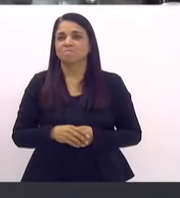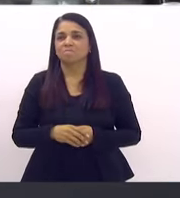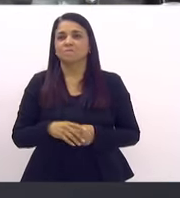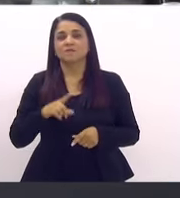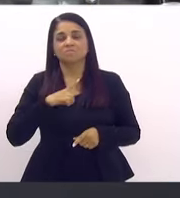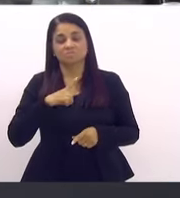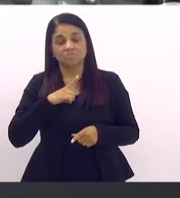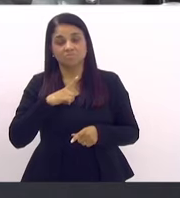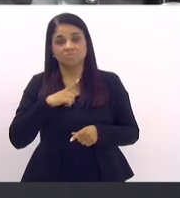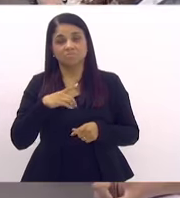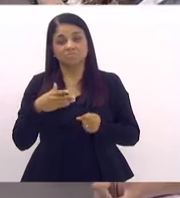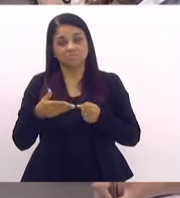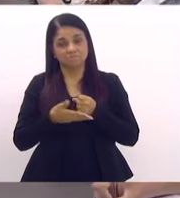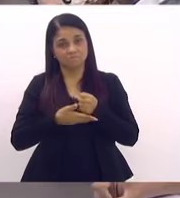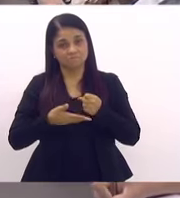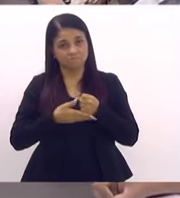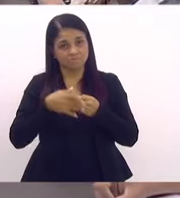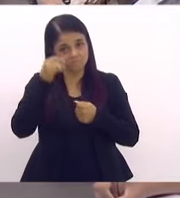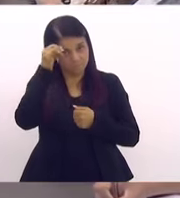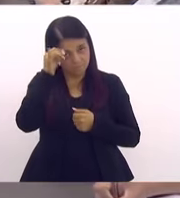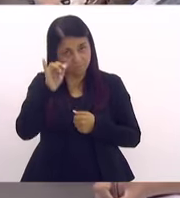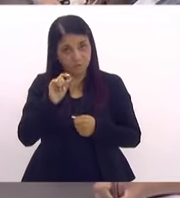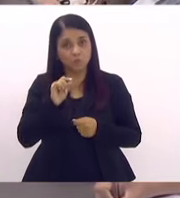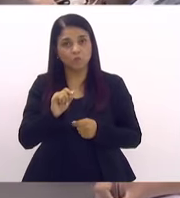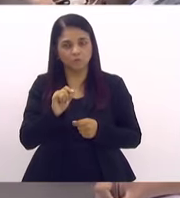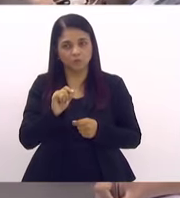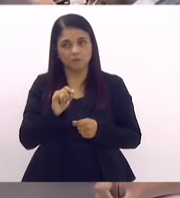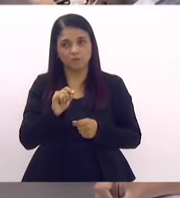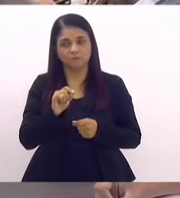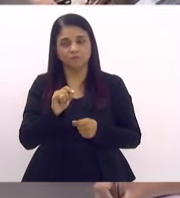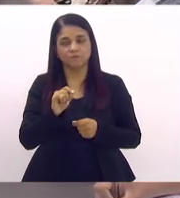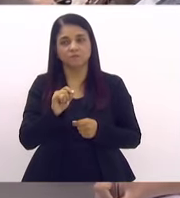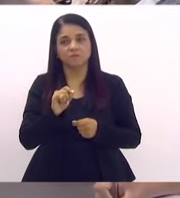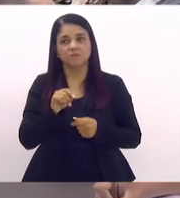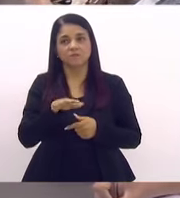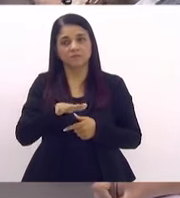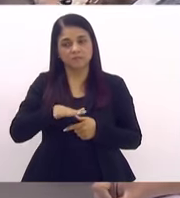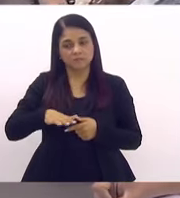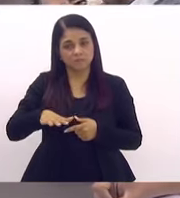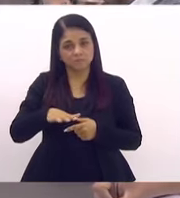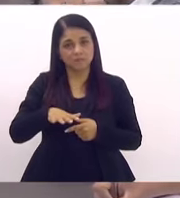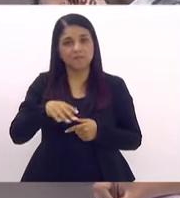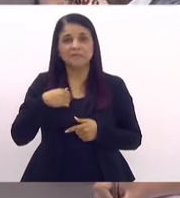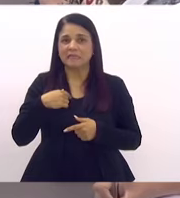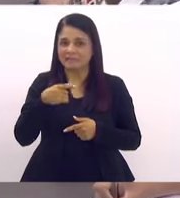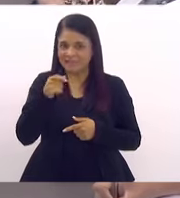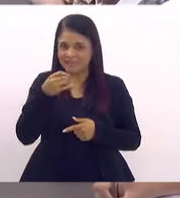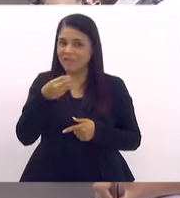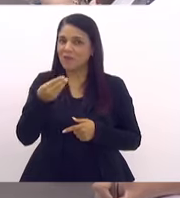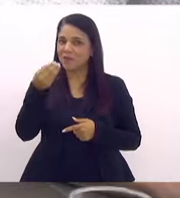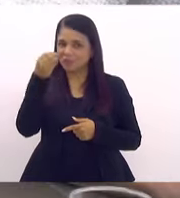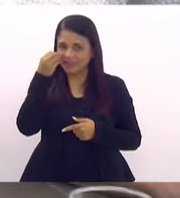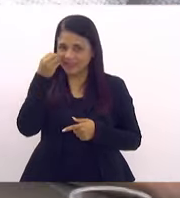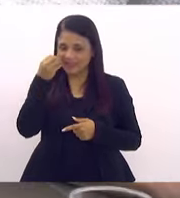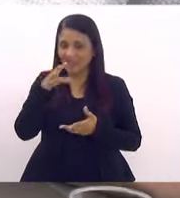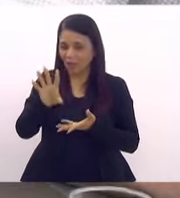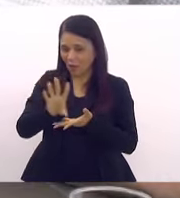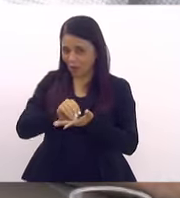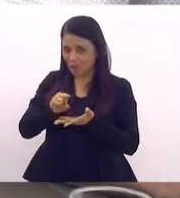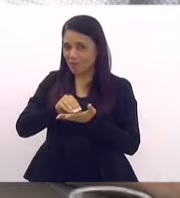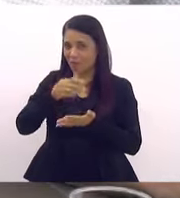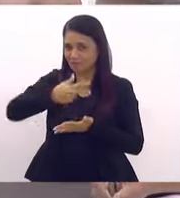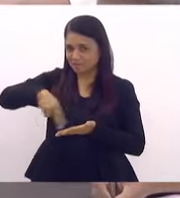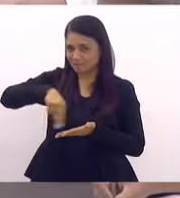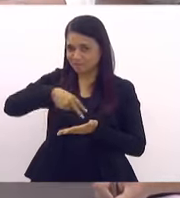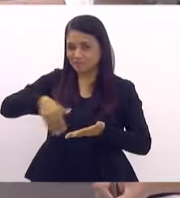também o princípio da precaução, porque eu tentei imitar esses passos e fiquei alguns dias completamente entrevado. Mas